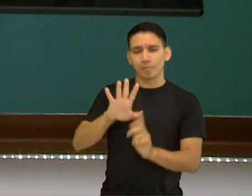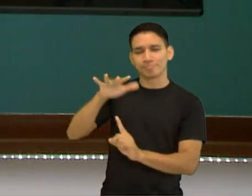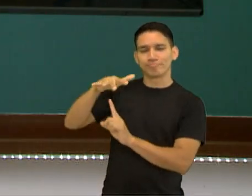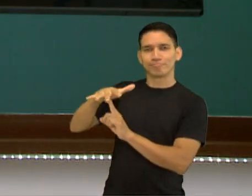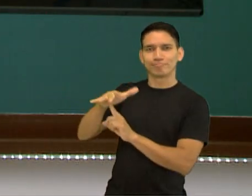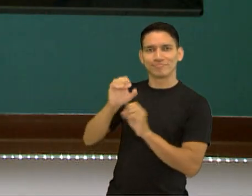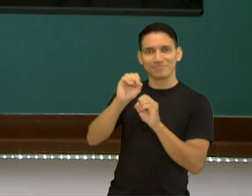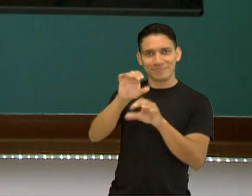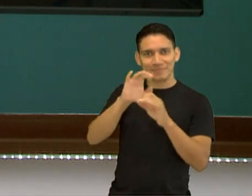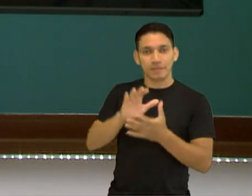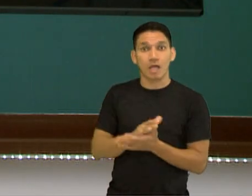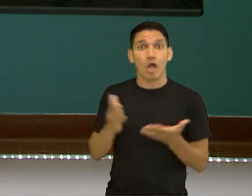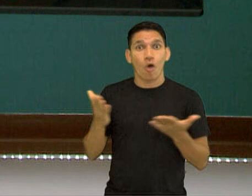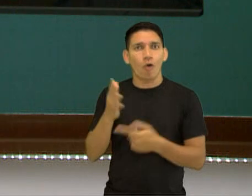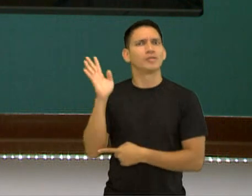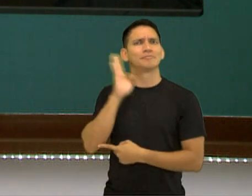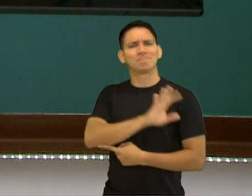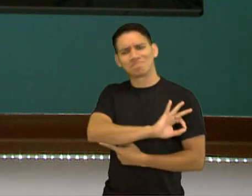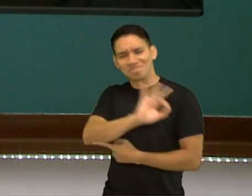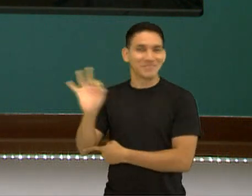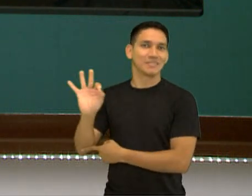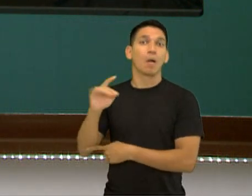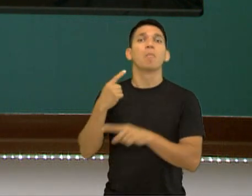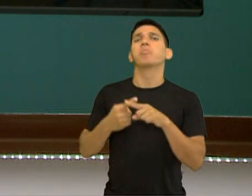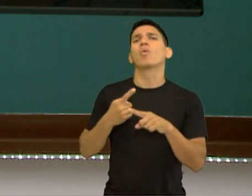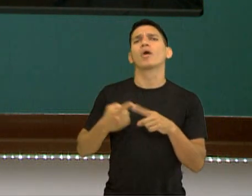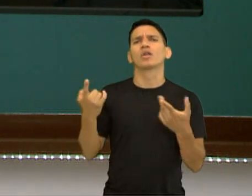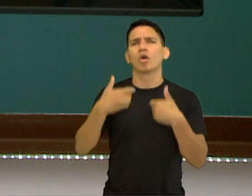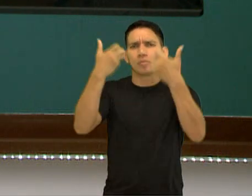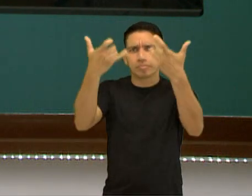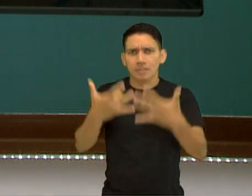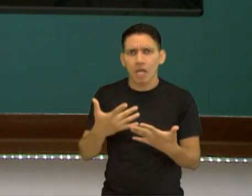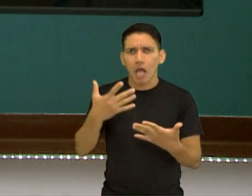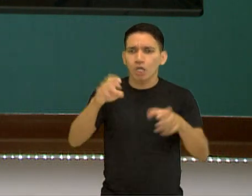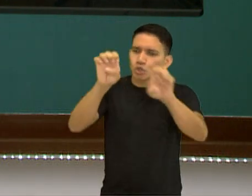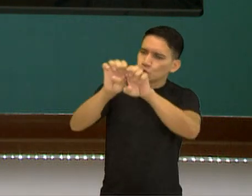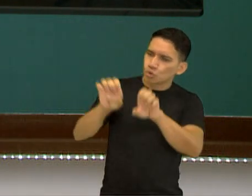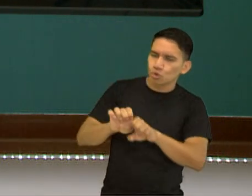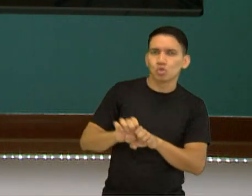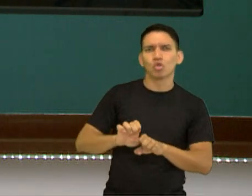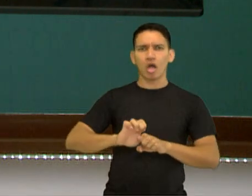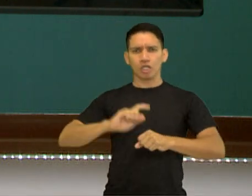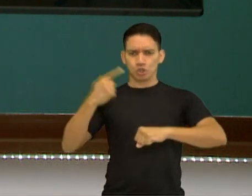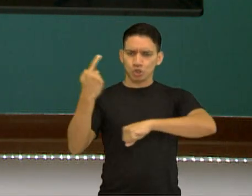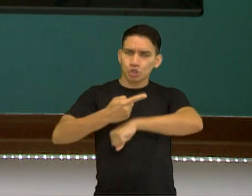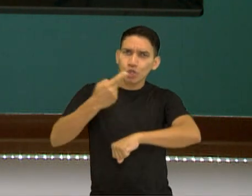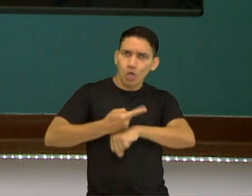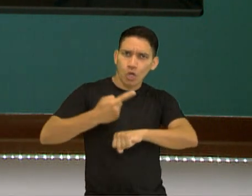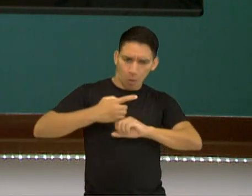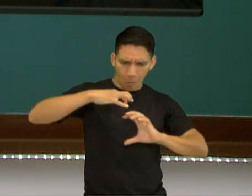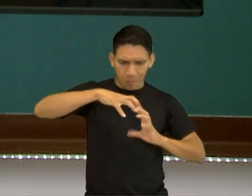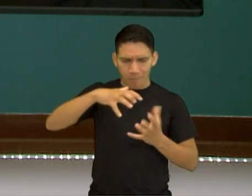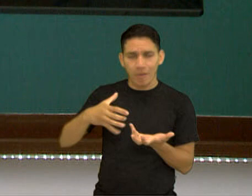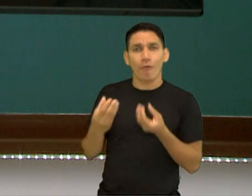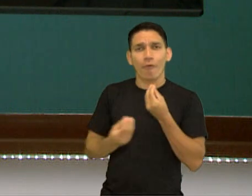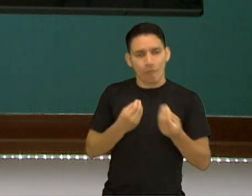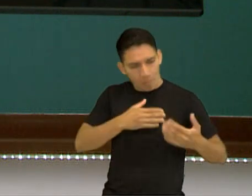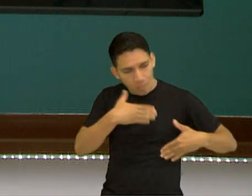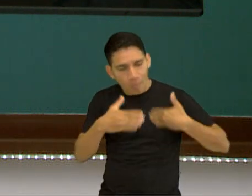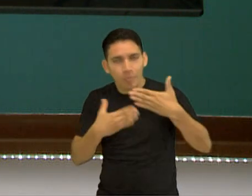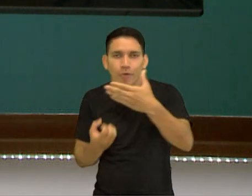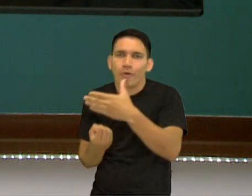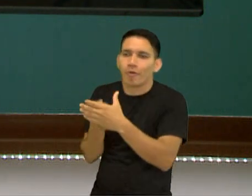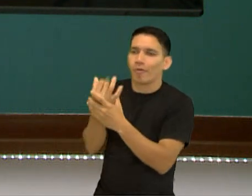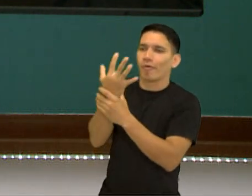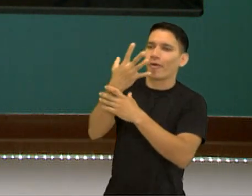hoje está show de bola porque nós vamos falar um pouquinho sobre a estrutura geológica do nosso planeta, vamos falar um pouquinho sobre o processo de formação